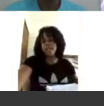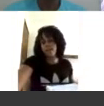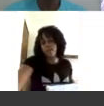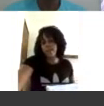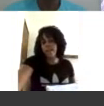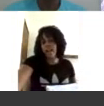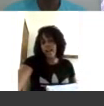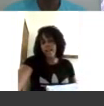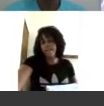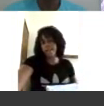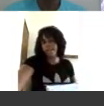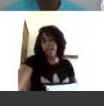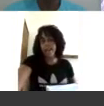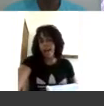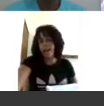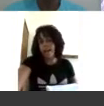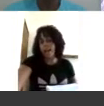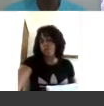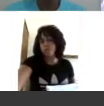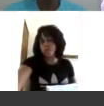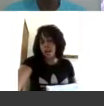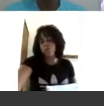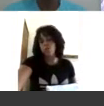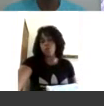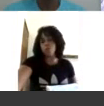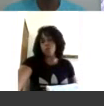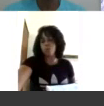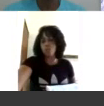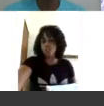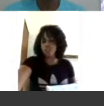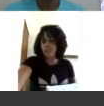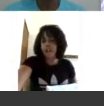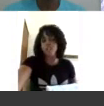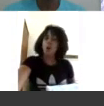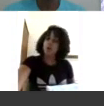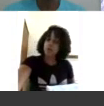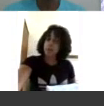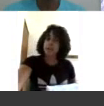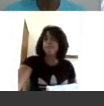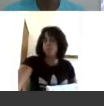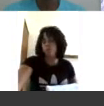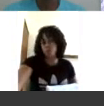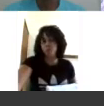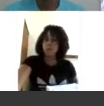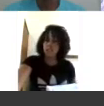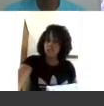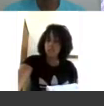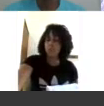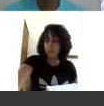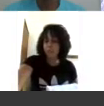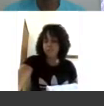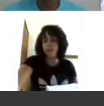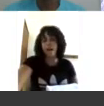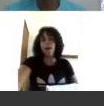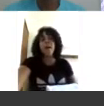Logo, começamos a fazer né, a construção dos blocos de atividade, logo também construímos